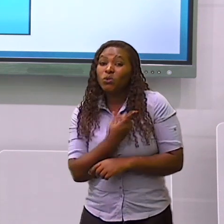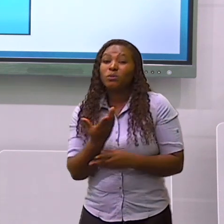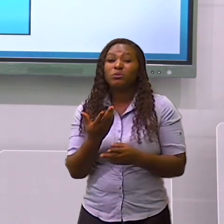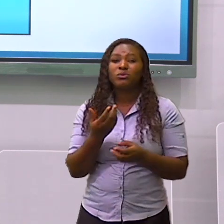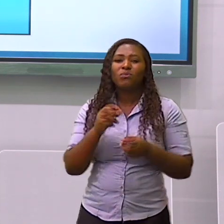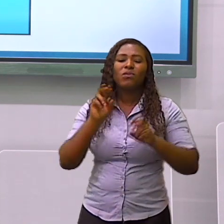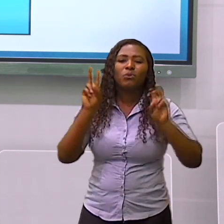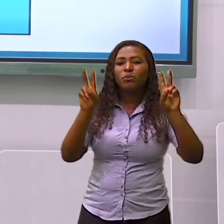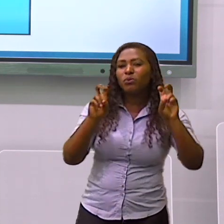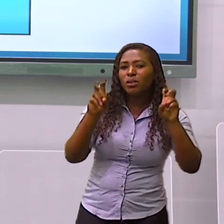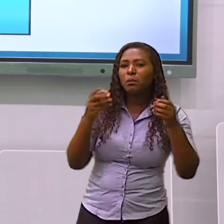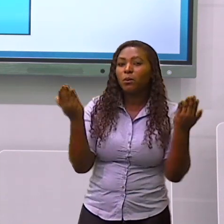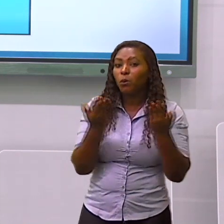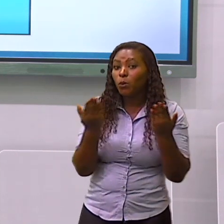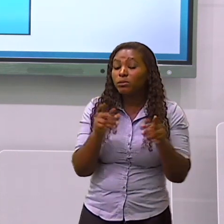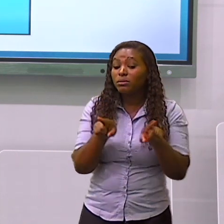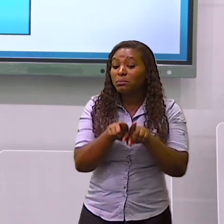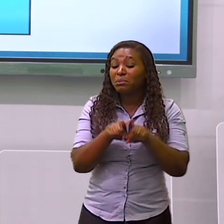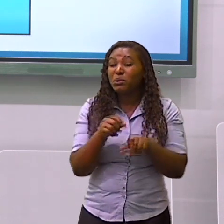localidade.